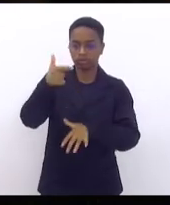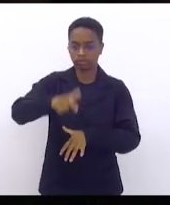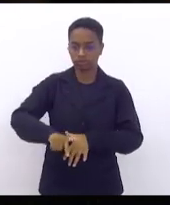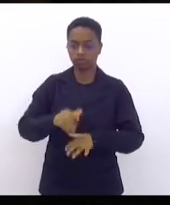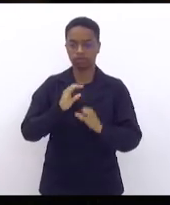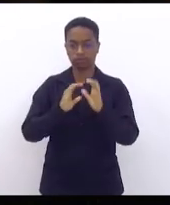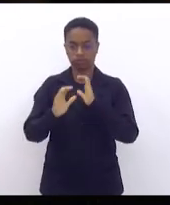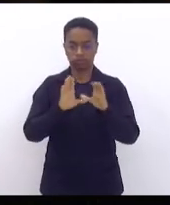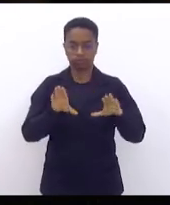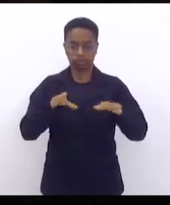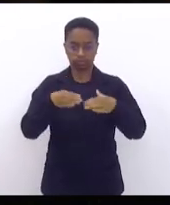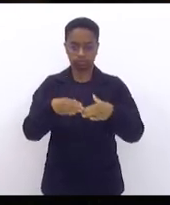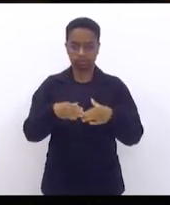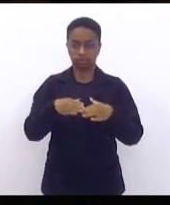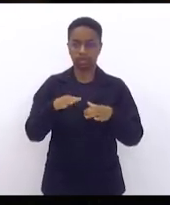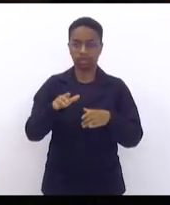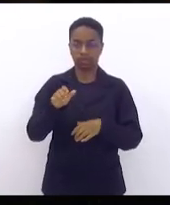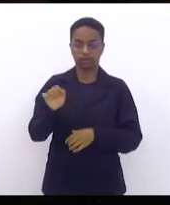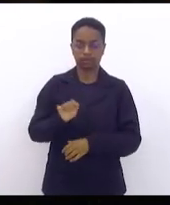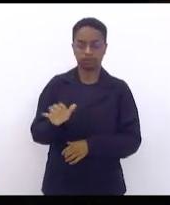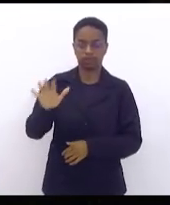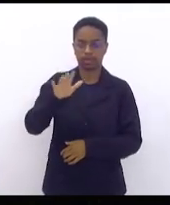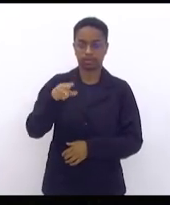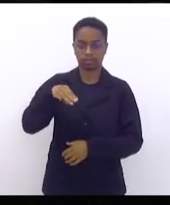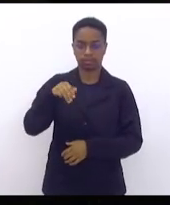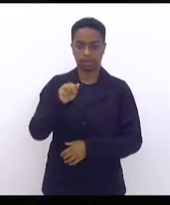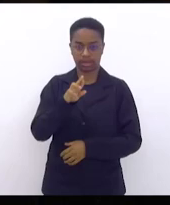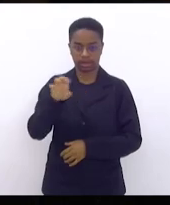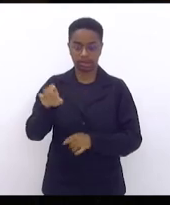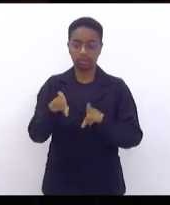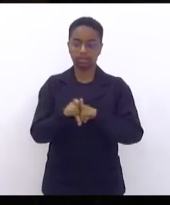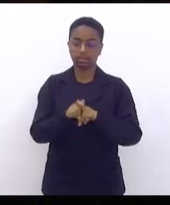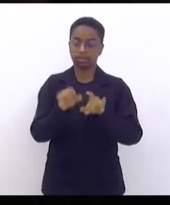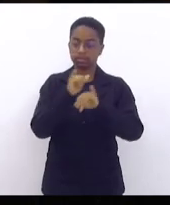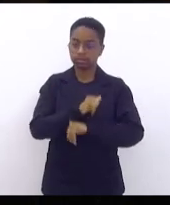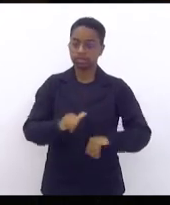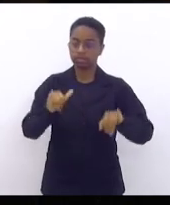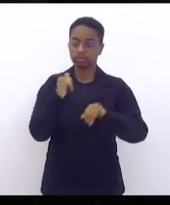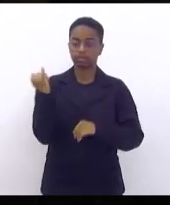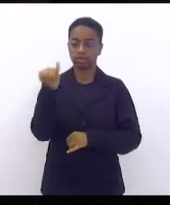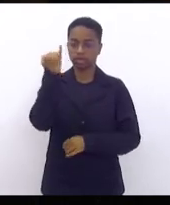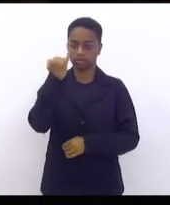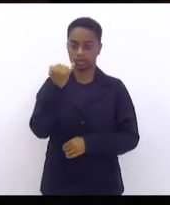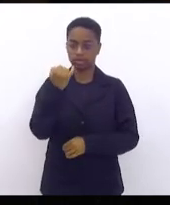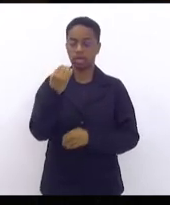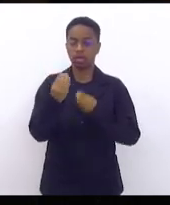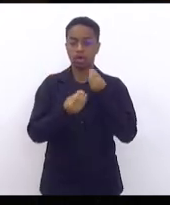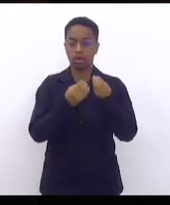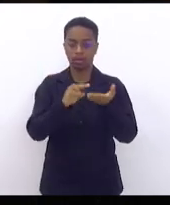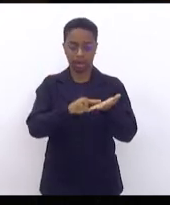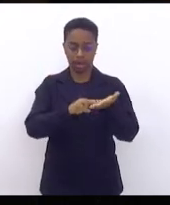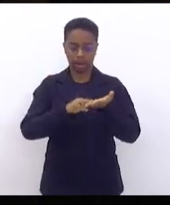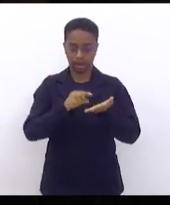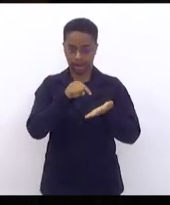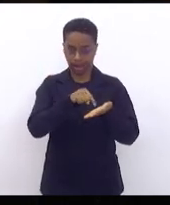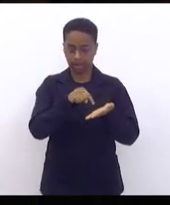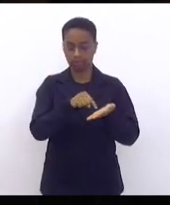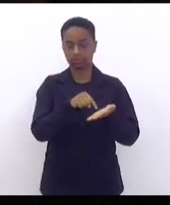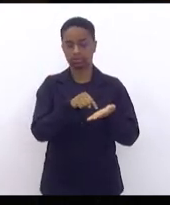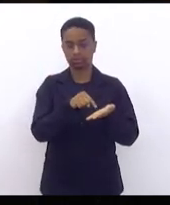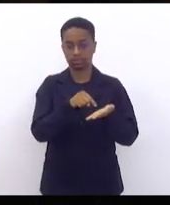Comunicadores comunitários da Maré. É importante dizer o quanto que essa carta endereçada a